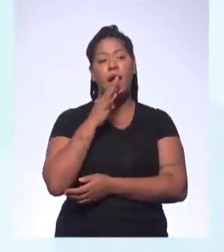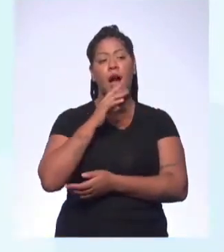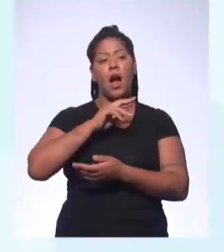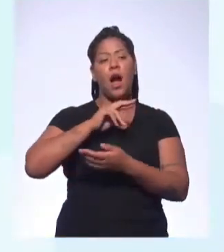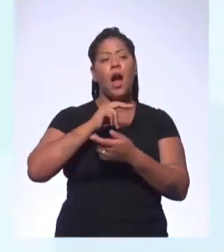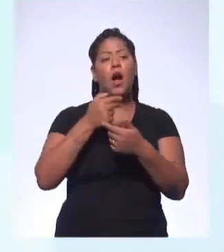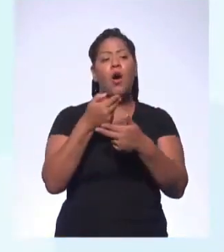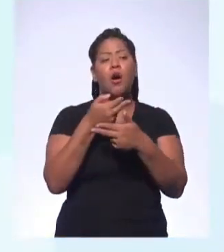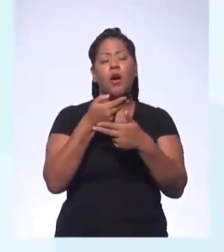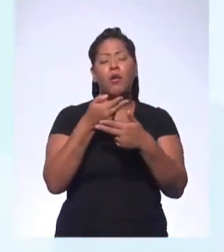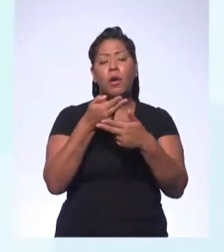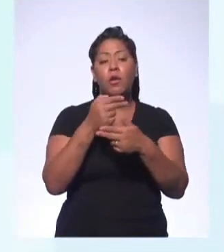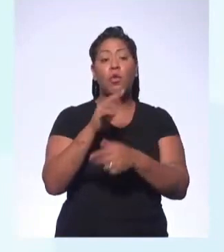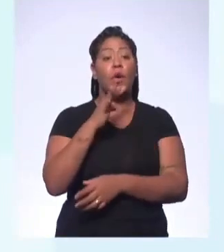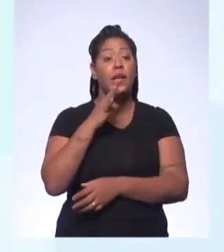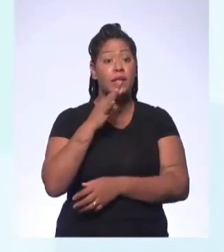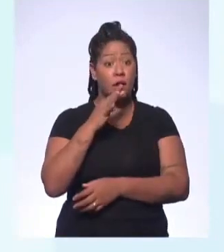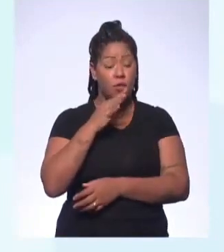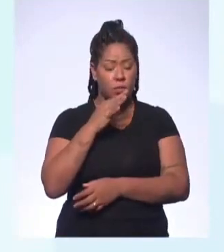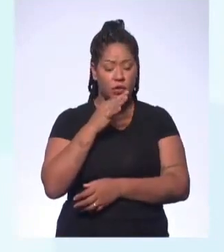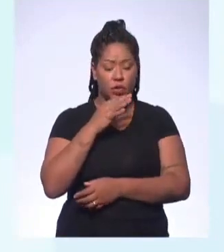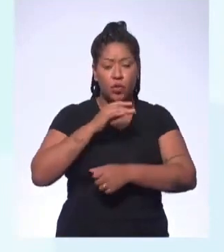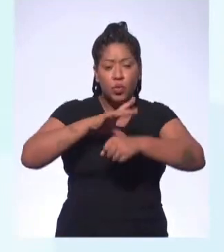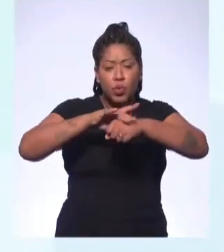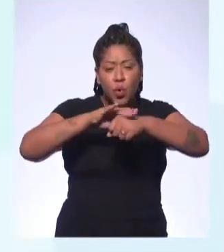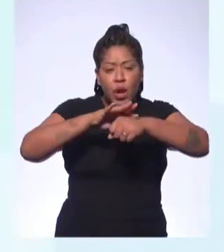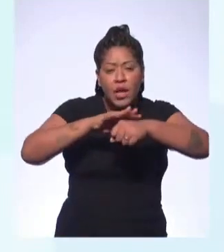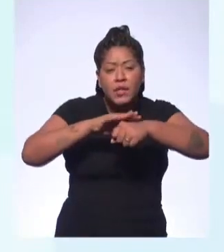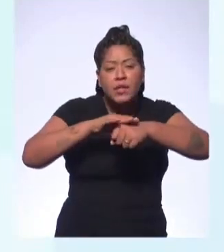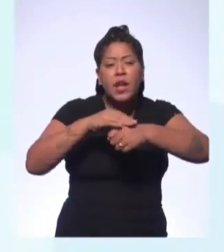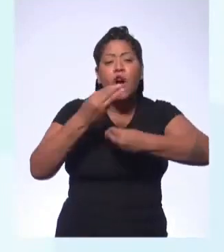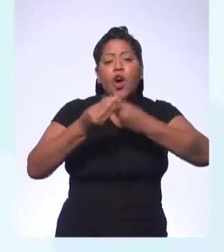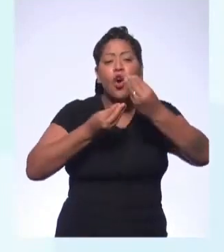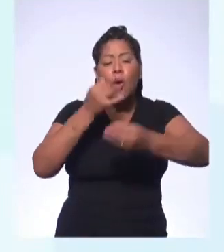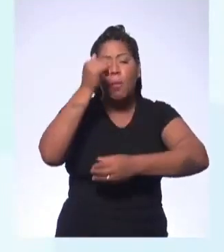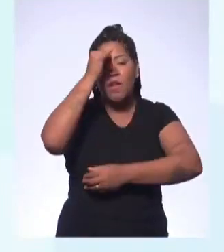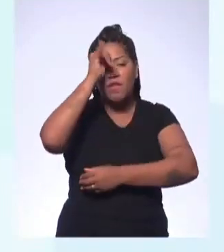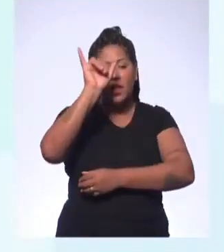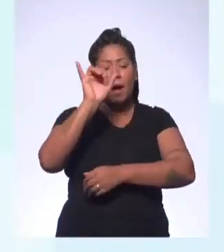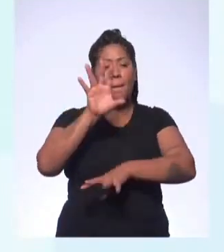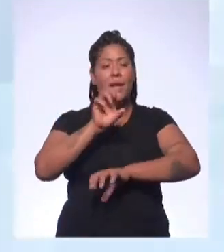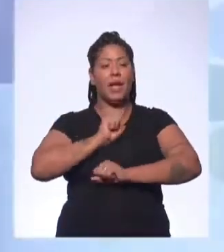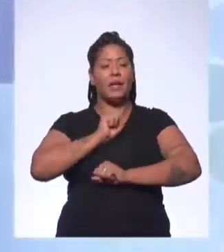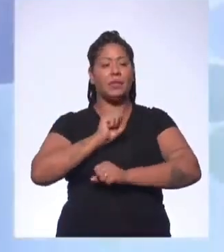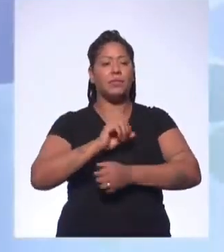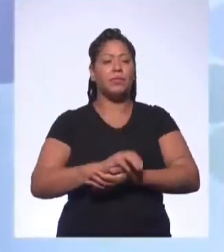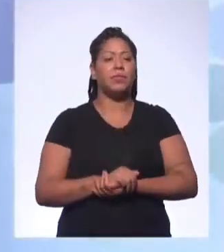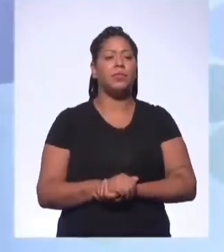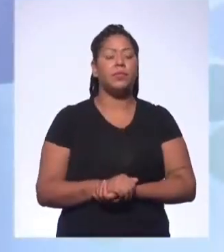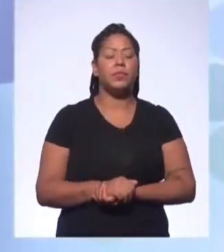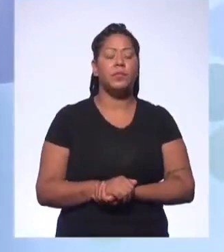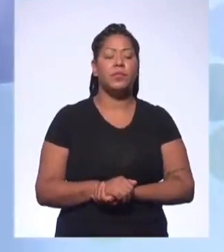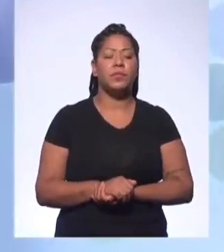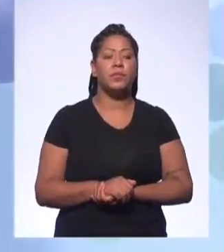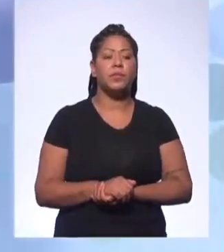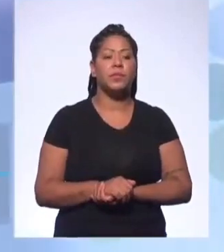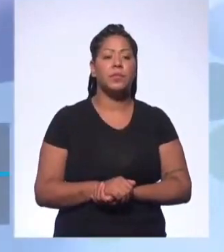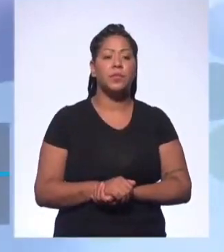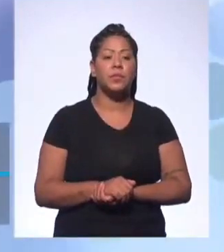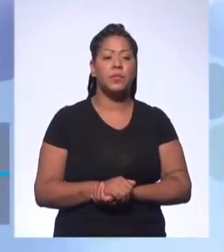bem como formas de prevenção. Então, dá uma retomadinha básica aí. Tá bom, meus queridos? Muito